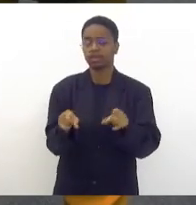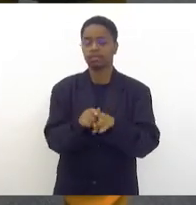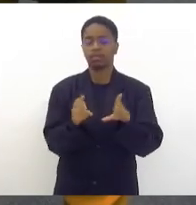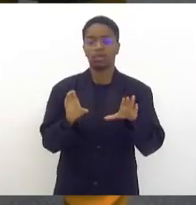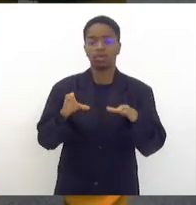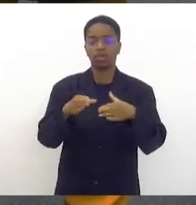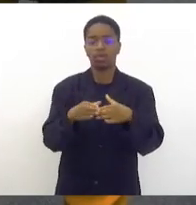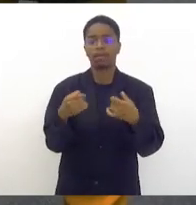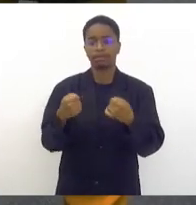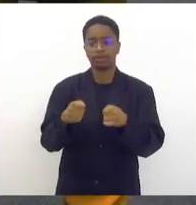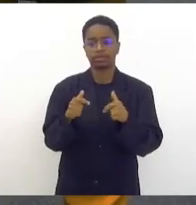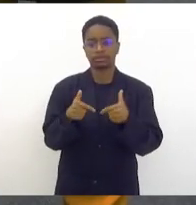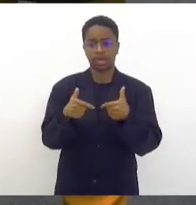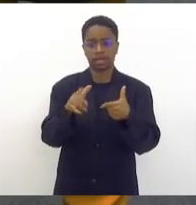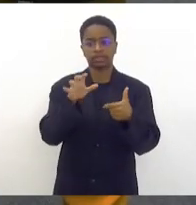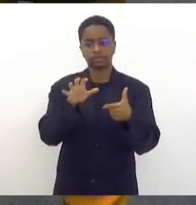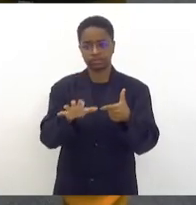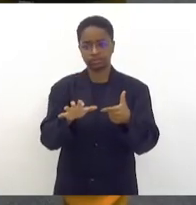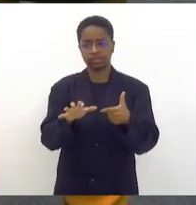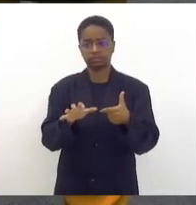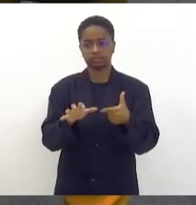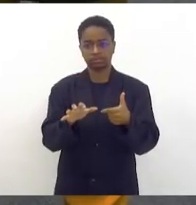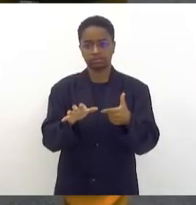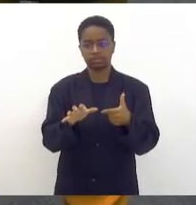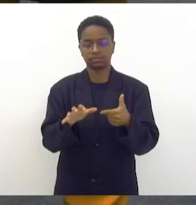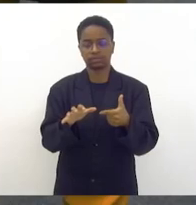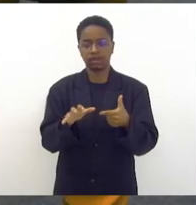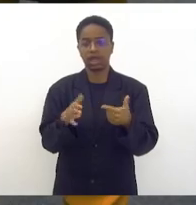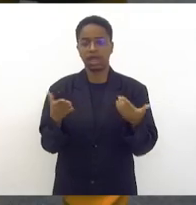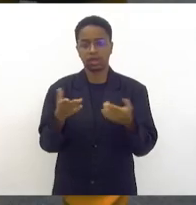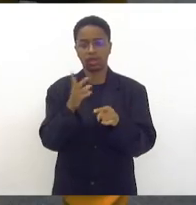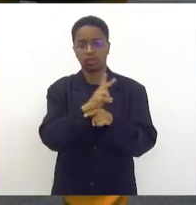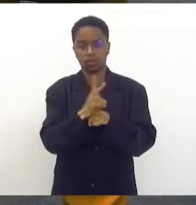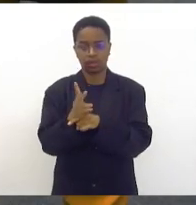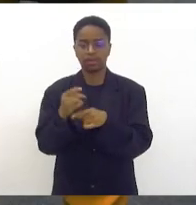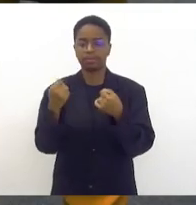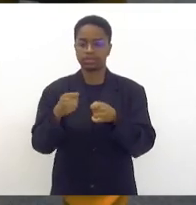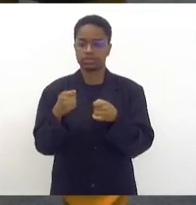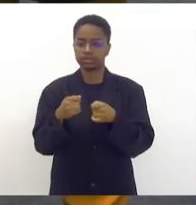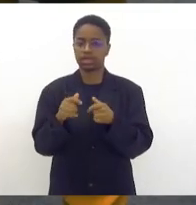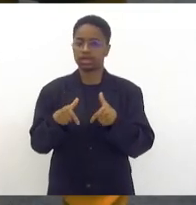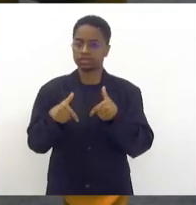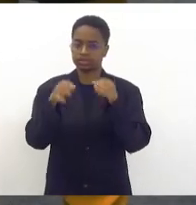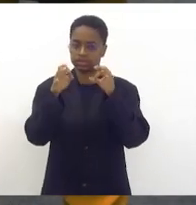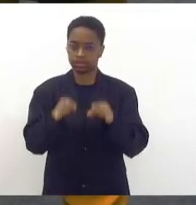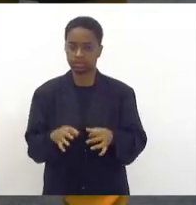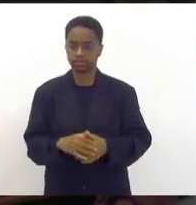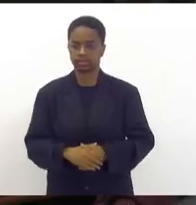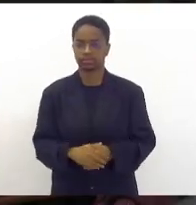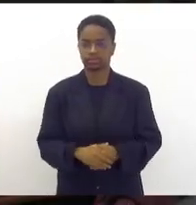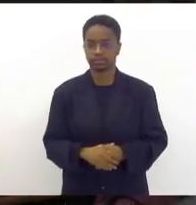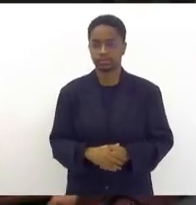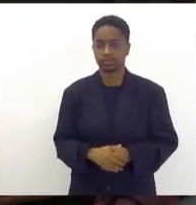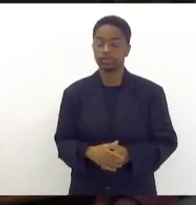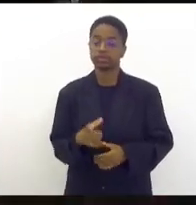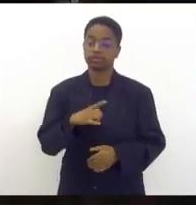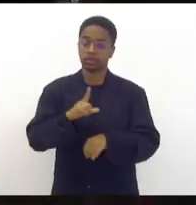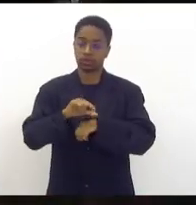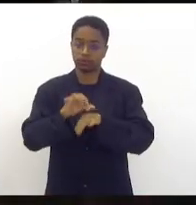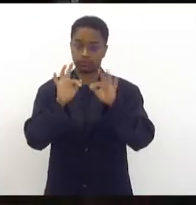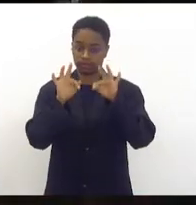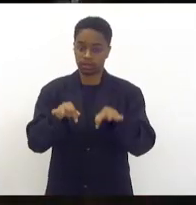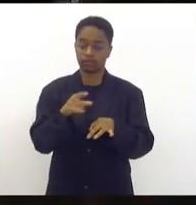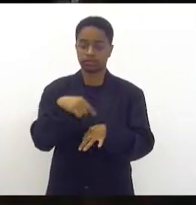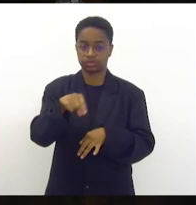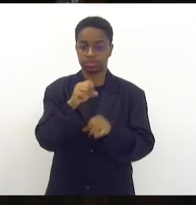vamos, que faça isso imediatamente, para botar a guarda no seu lugar, cada um no seu quadrado. Tem um expediente final para